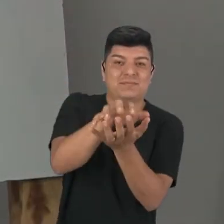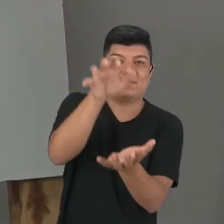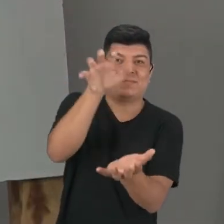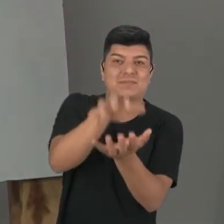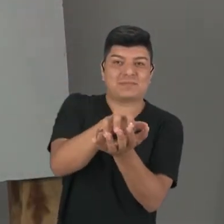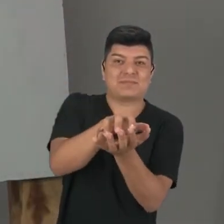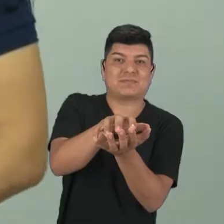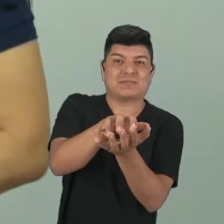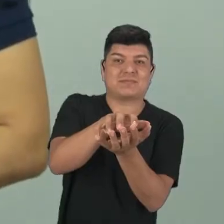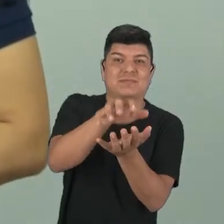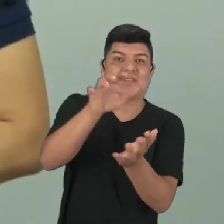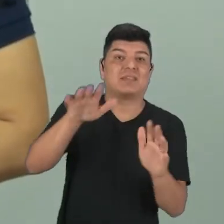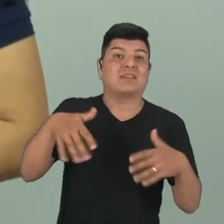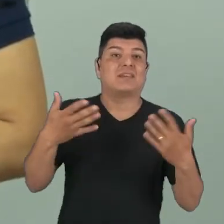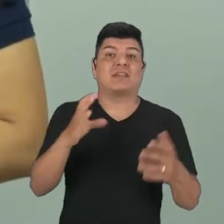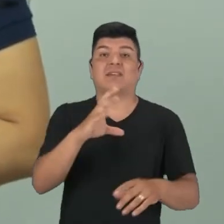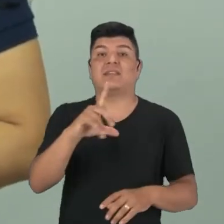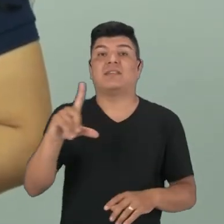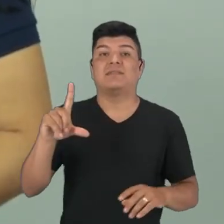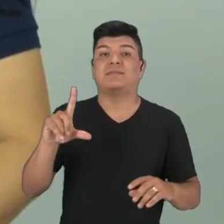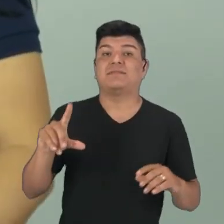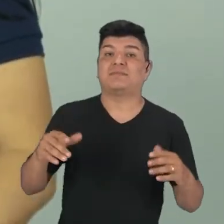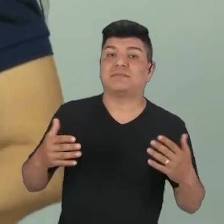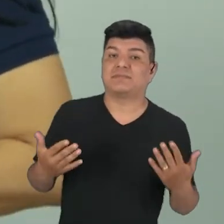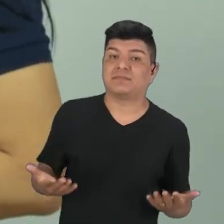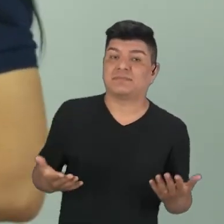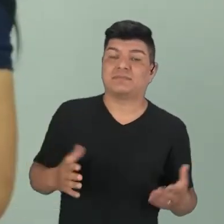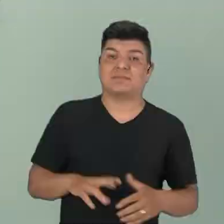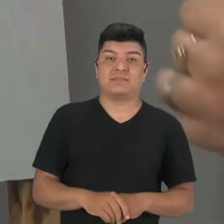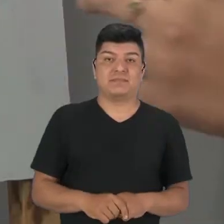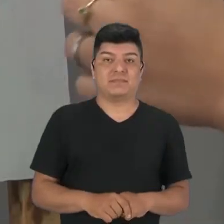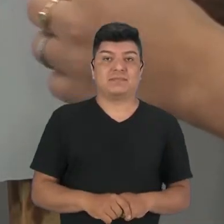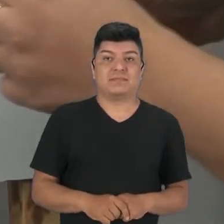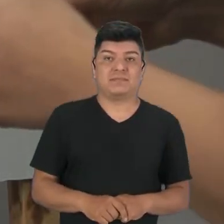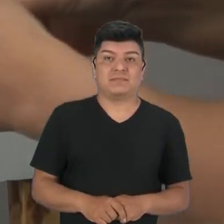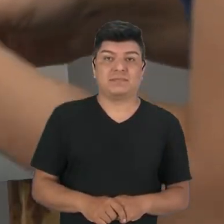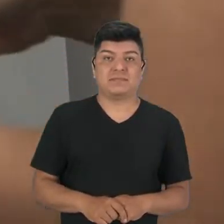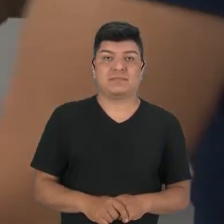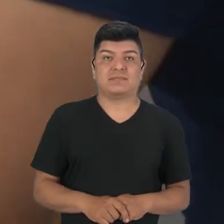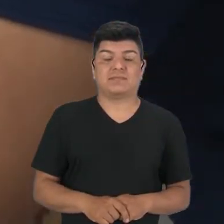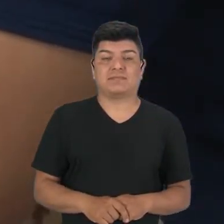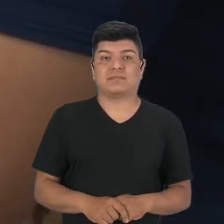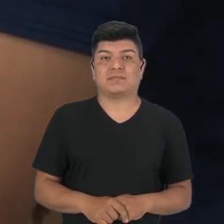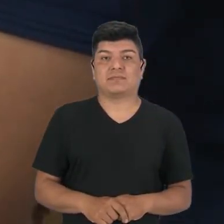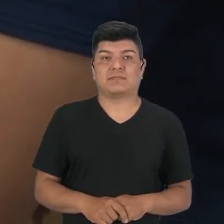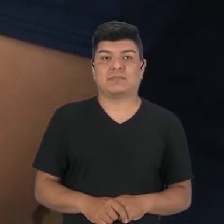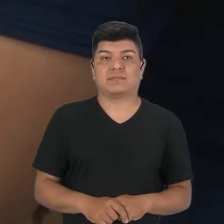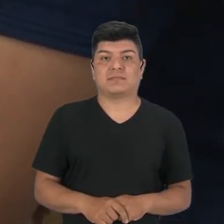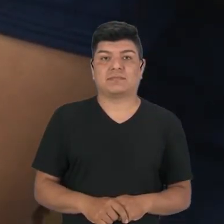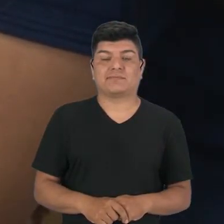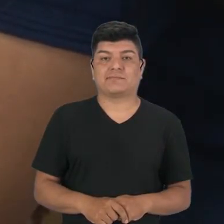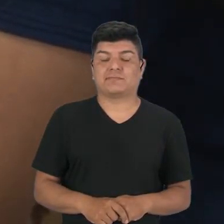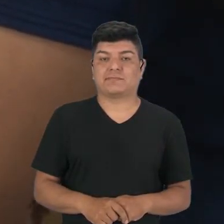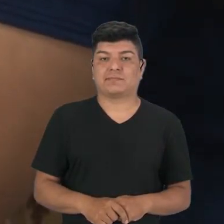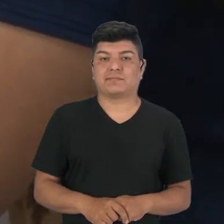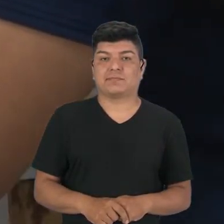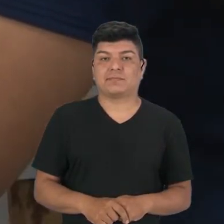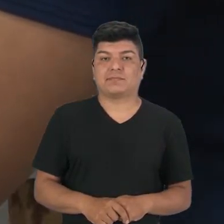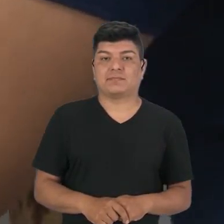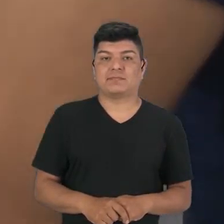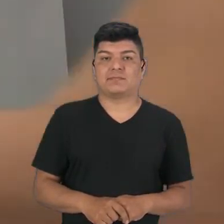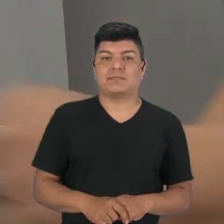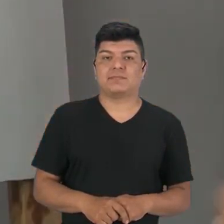jacaré ele entra na classificação 2 e olha só